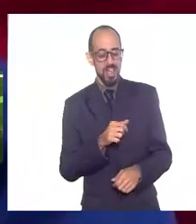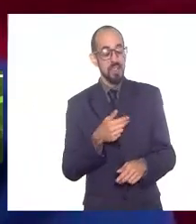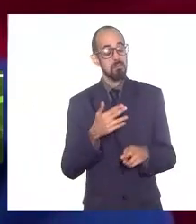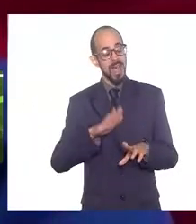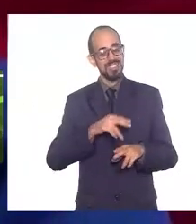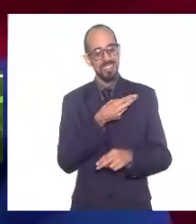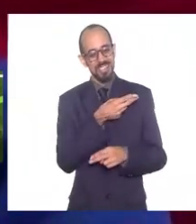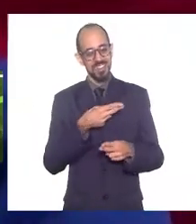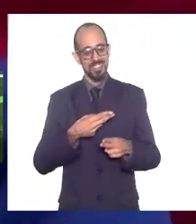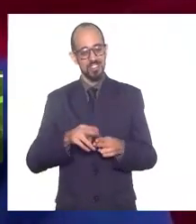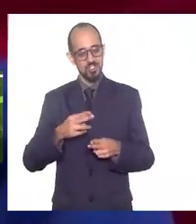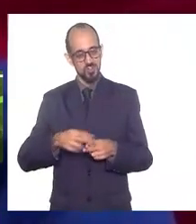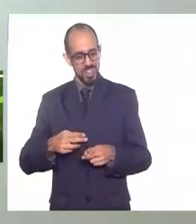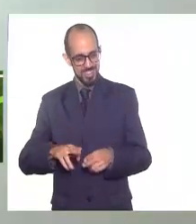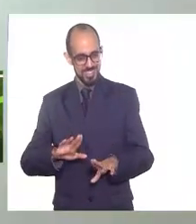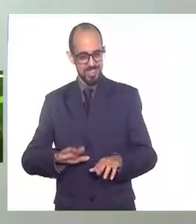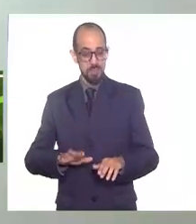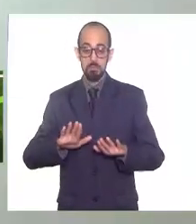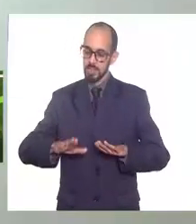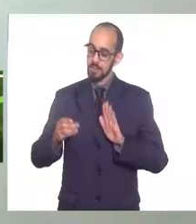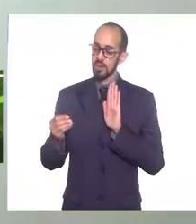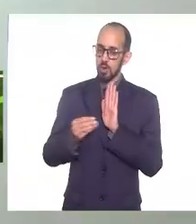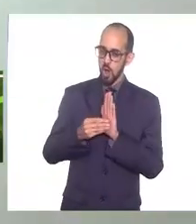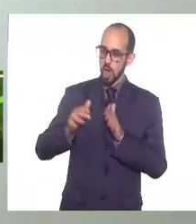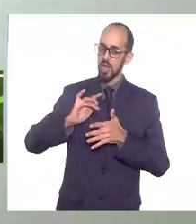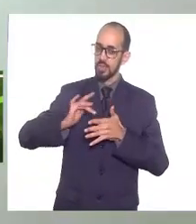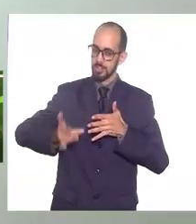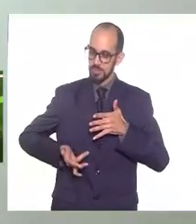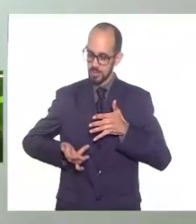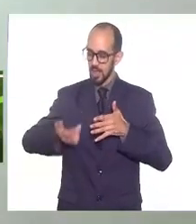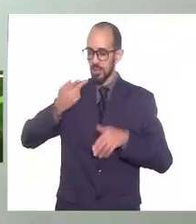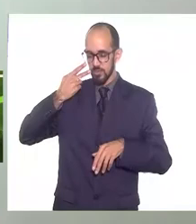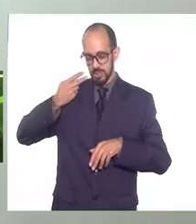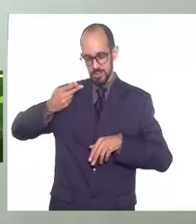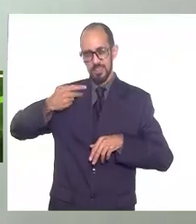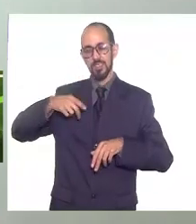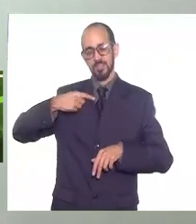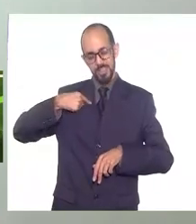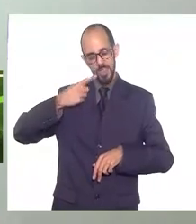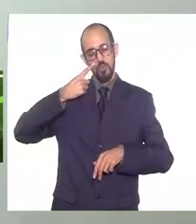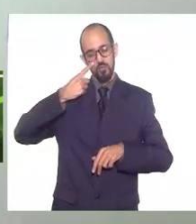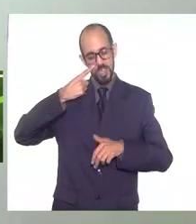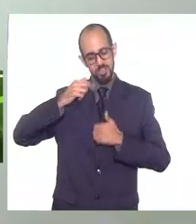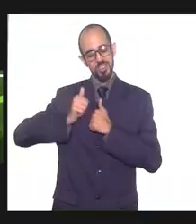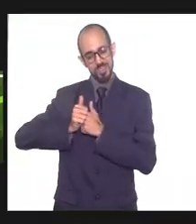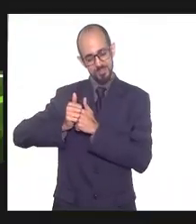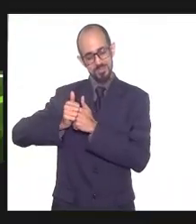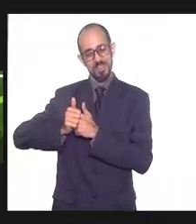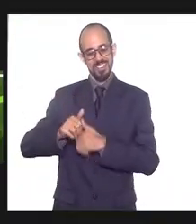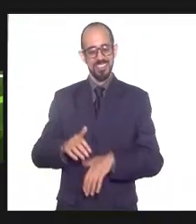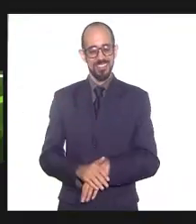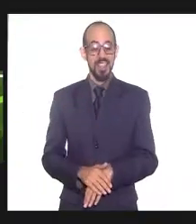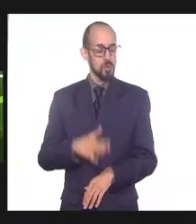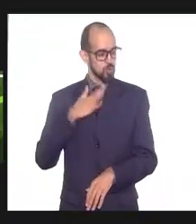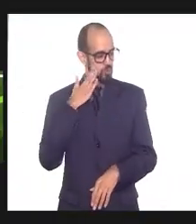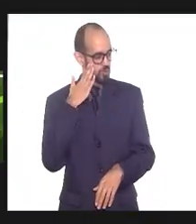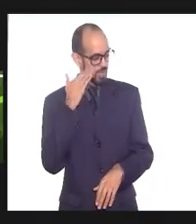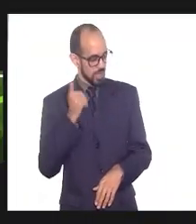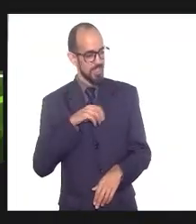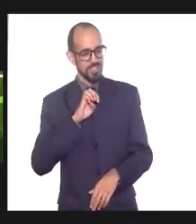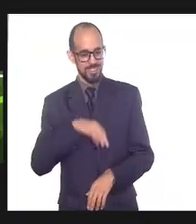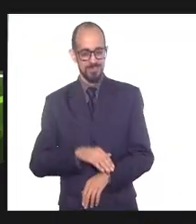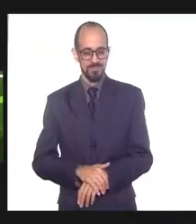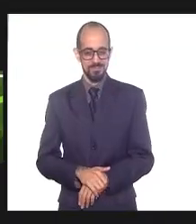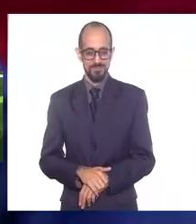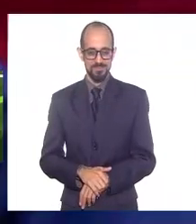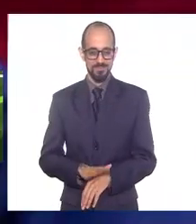disfarçado, entendeu? Mas ele posta nas redes sociais lá, visitando, que eu vejo e acompanho. Eu sei disso, sei disso.